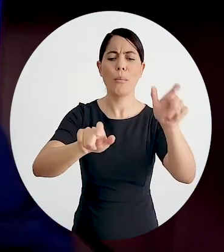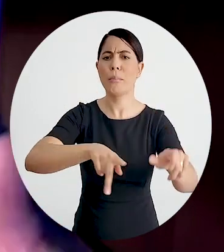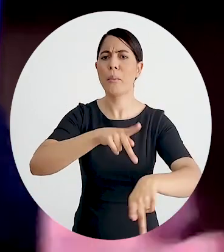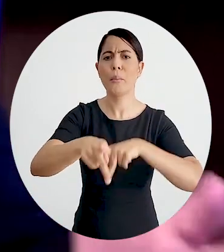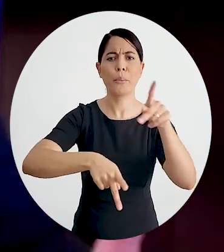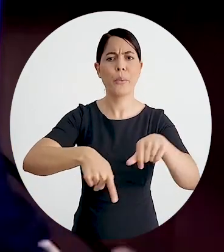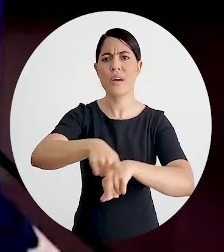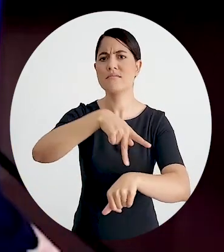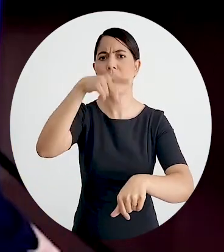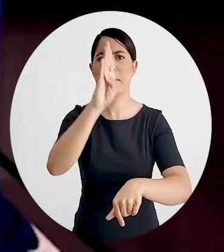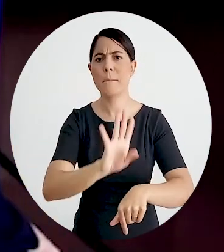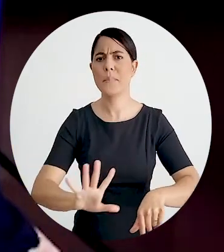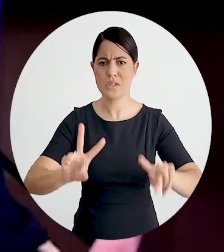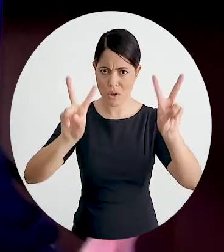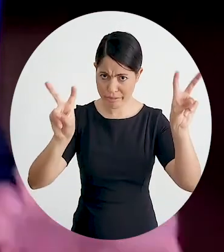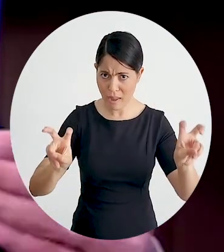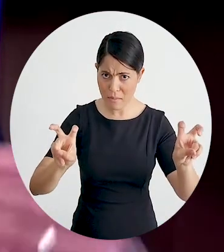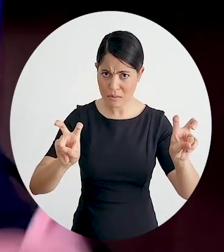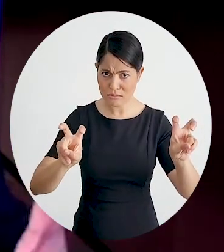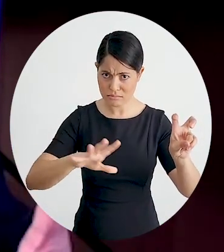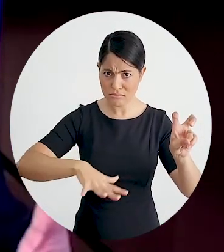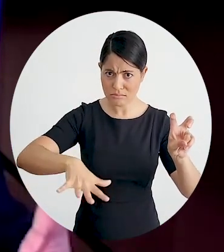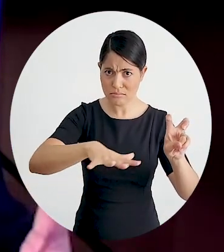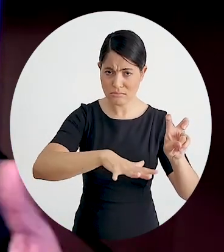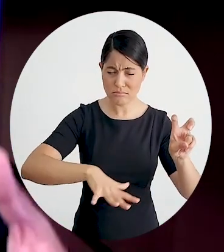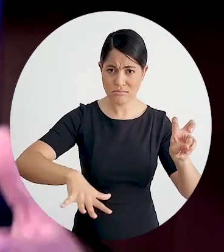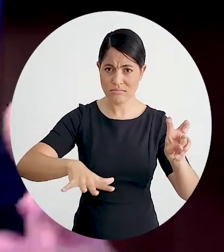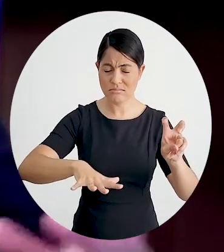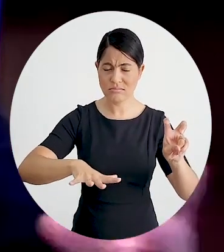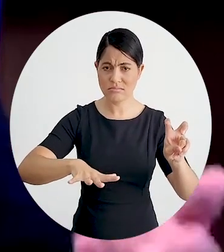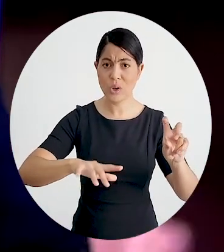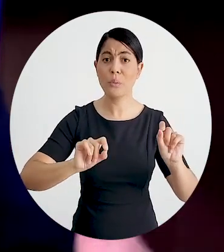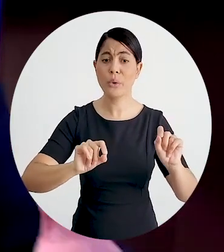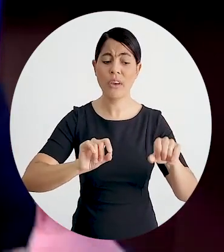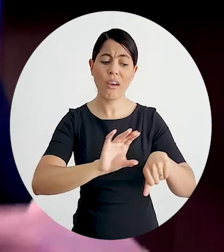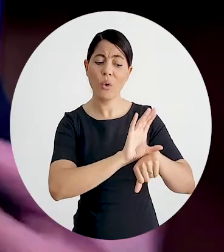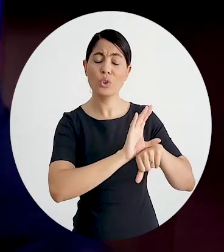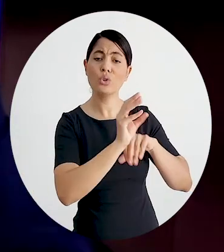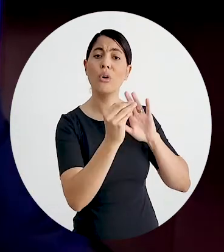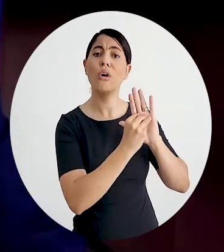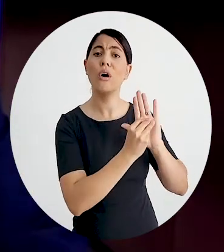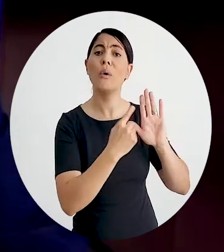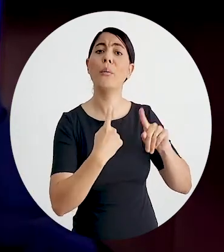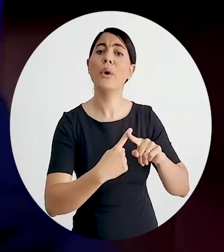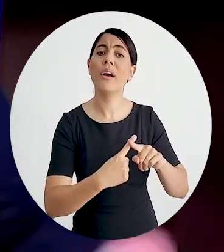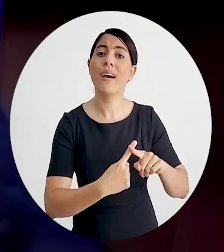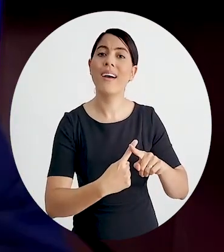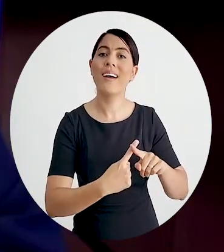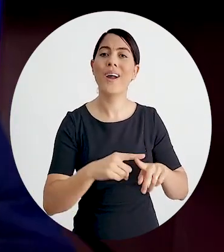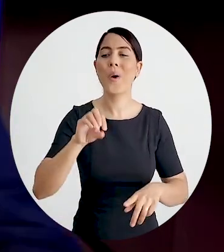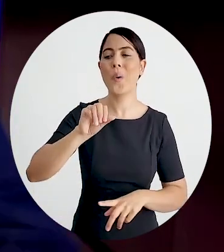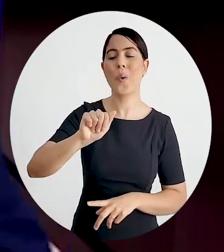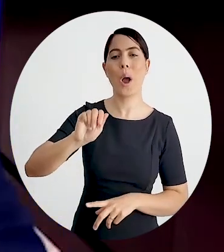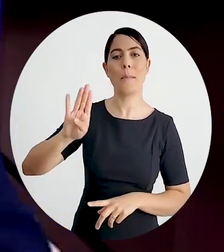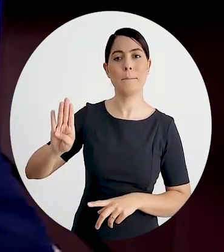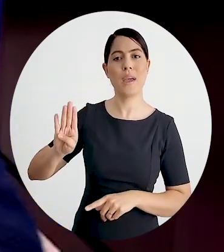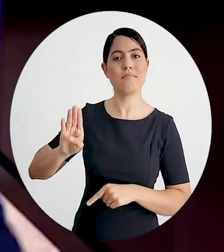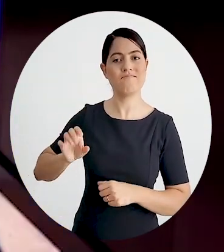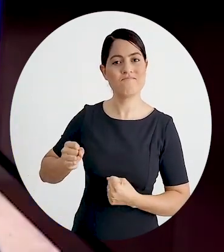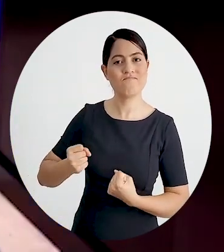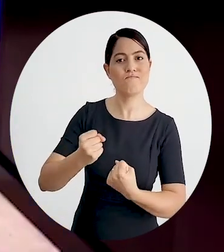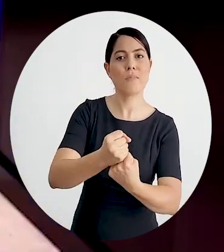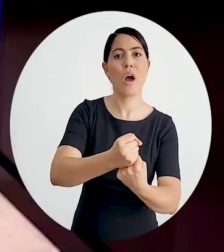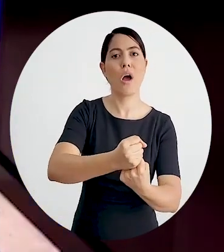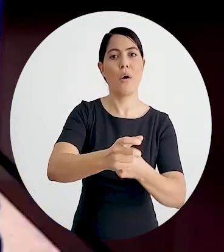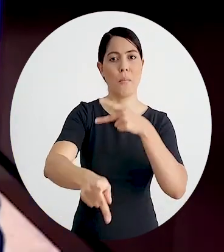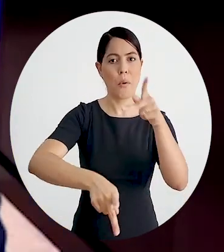respeito a toda a sociedade, o que a Constituição está dizendo? Que a OAB é a voz